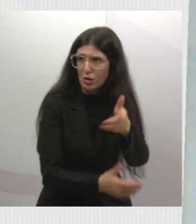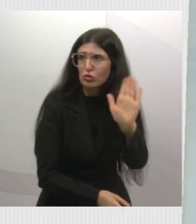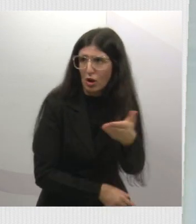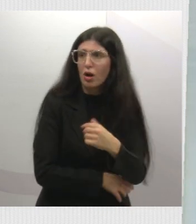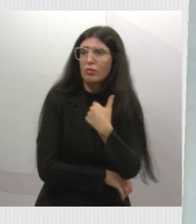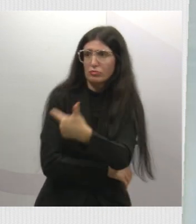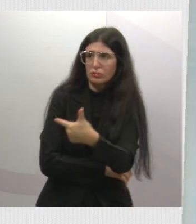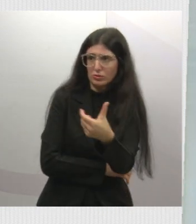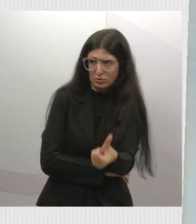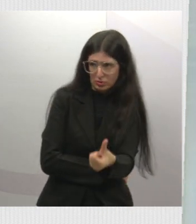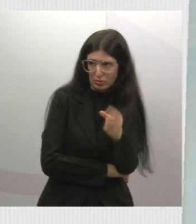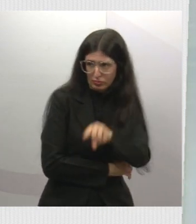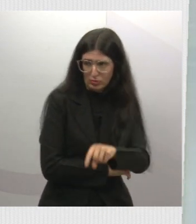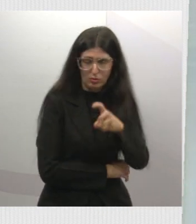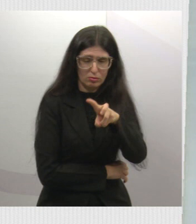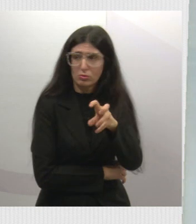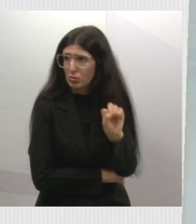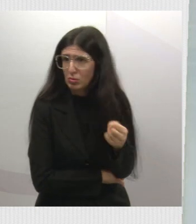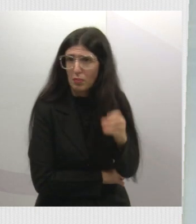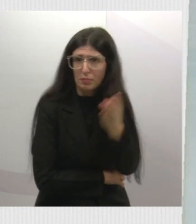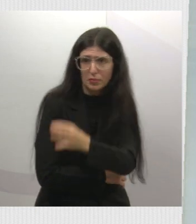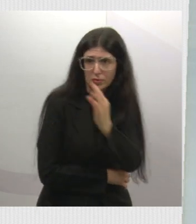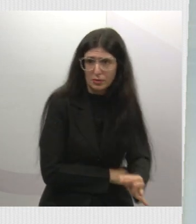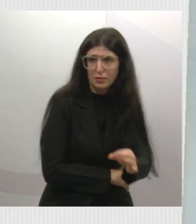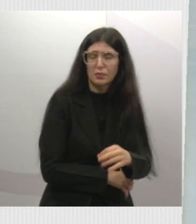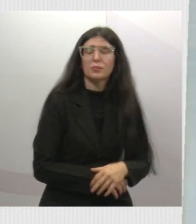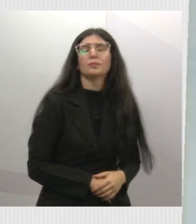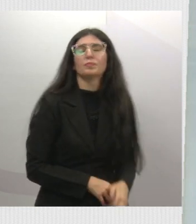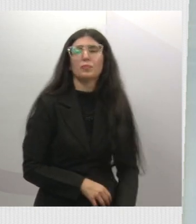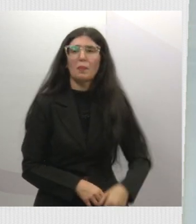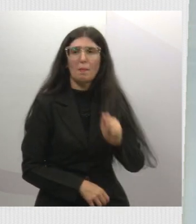26,58%. Previdência Social,